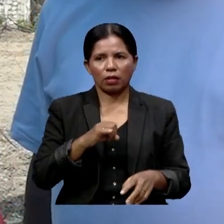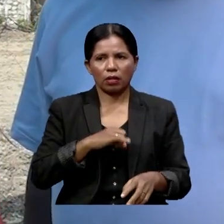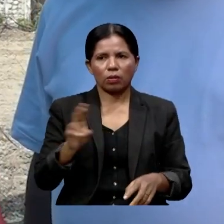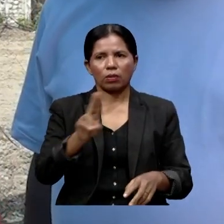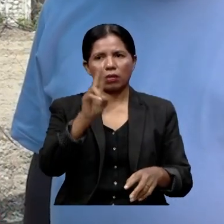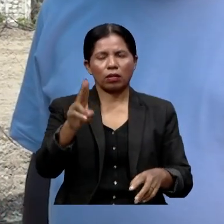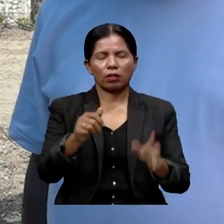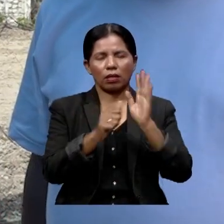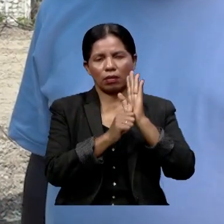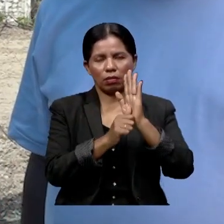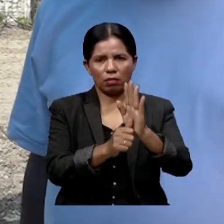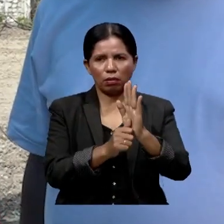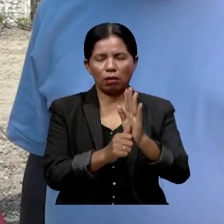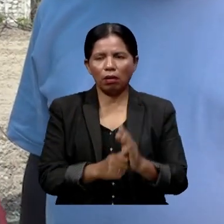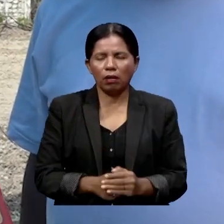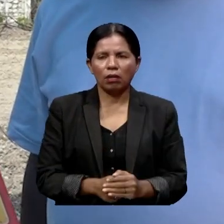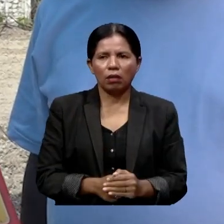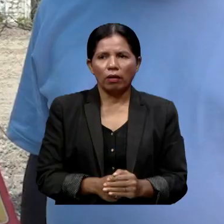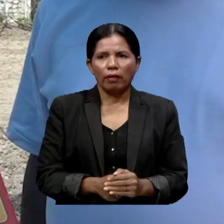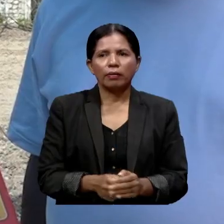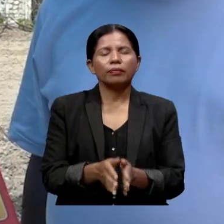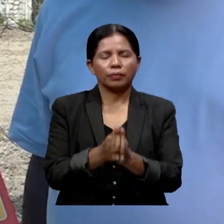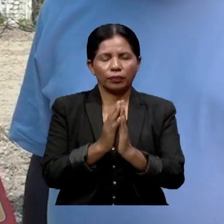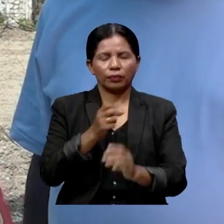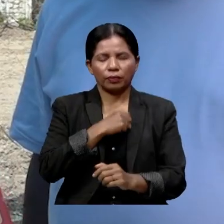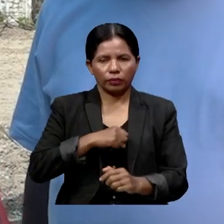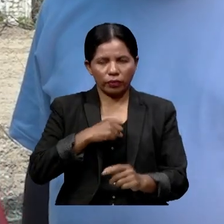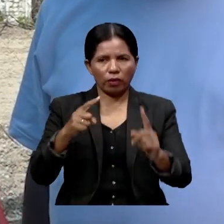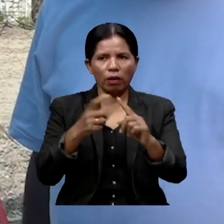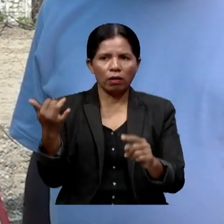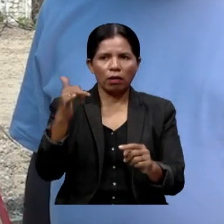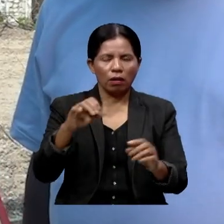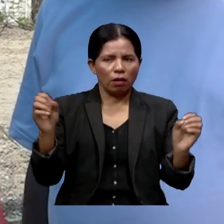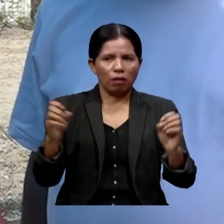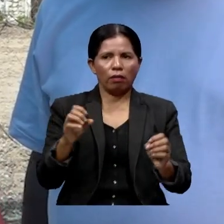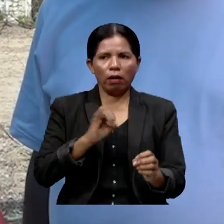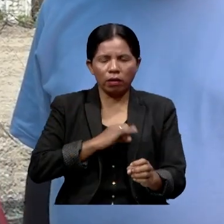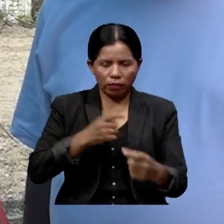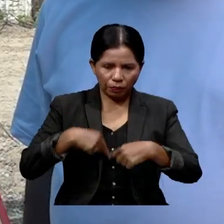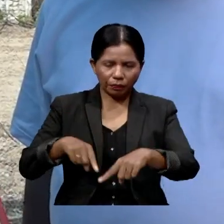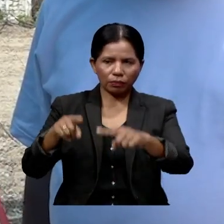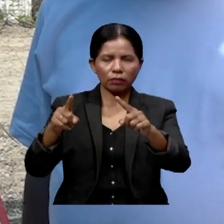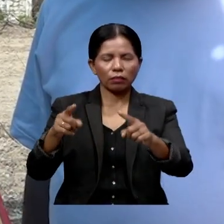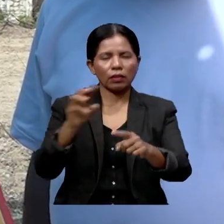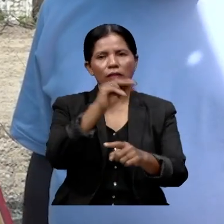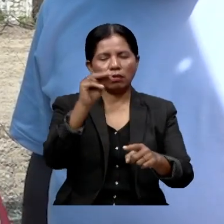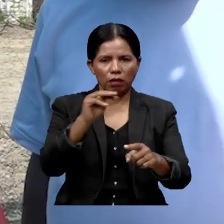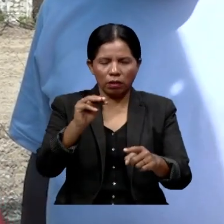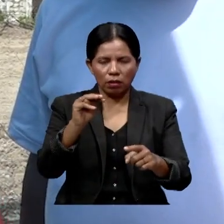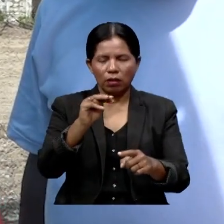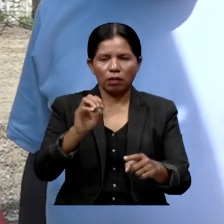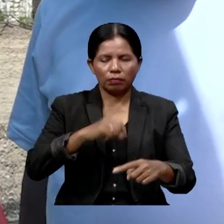para apresentar pedido de desculpas de vacina. Logo ibunde me be hau kan fila agora e segunda-feira vai